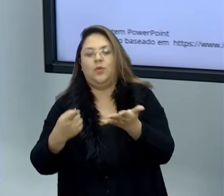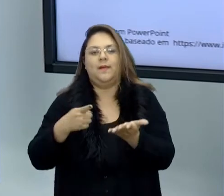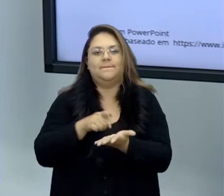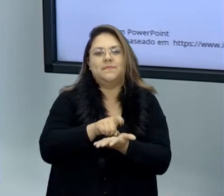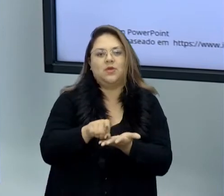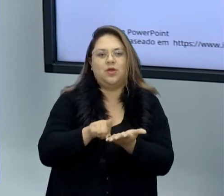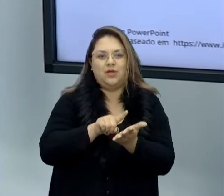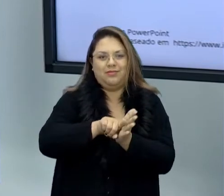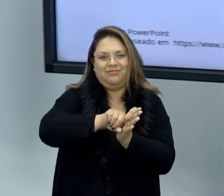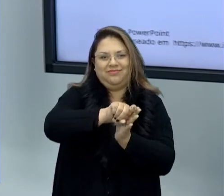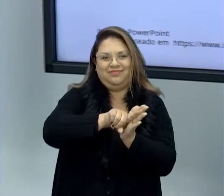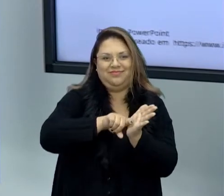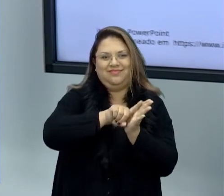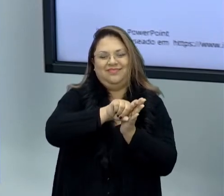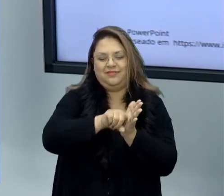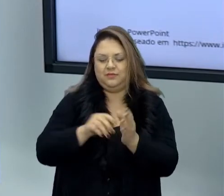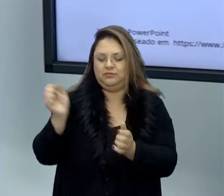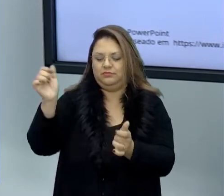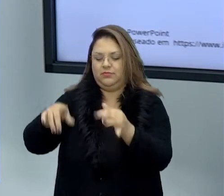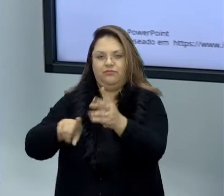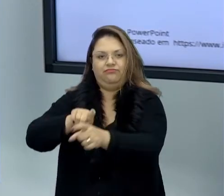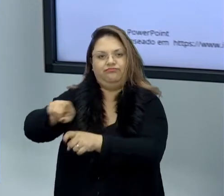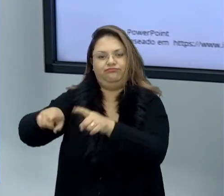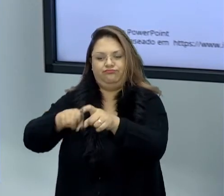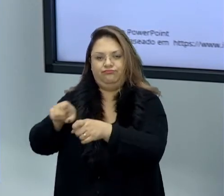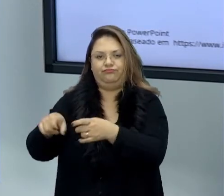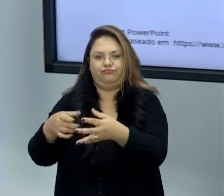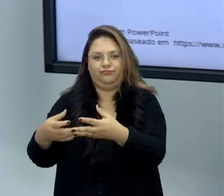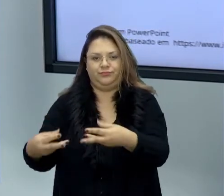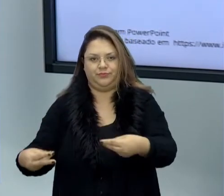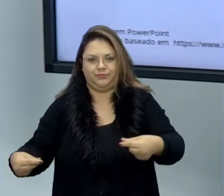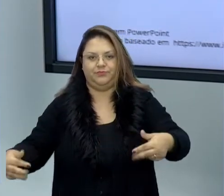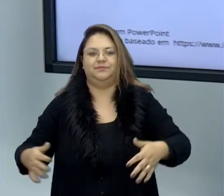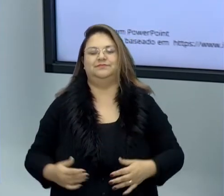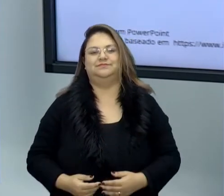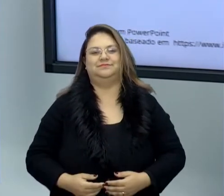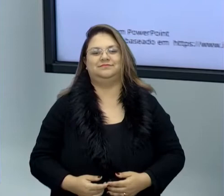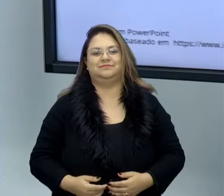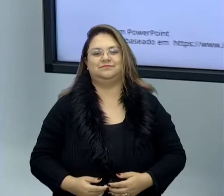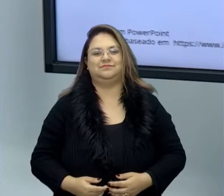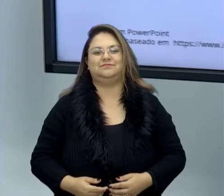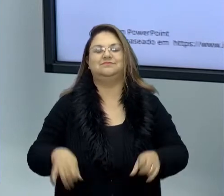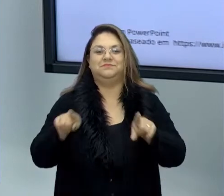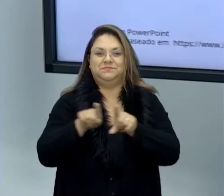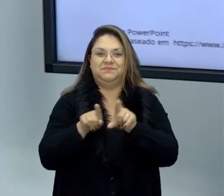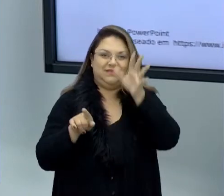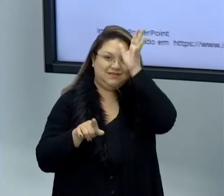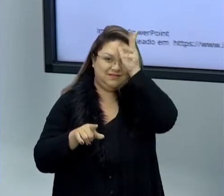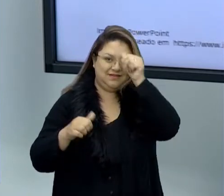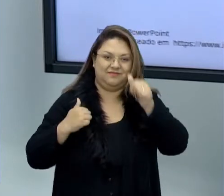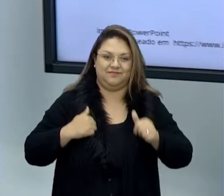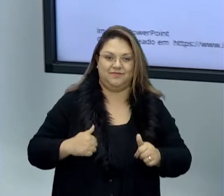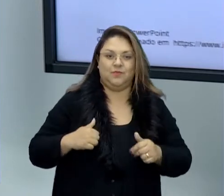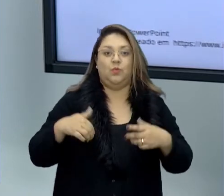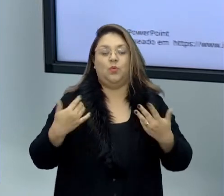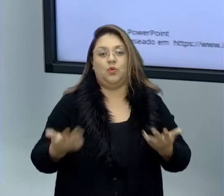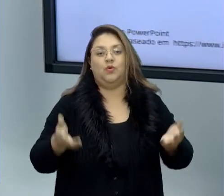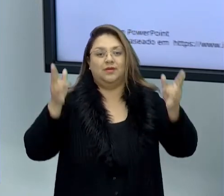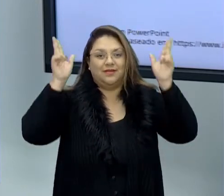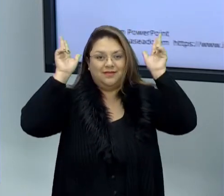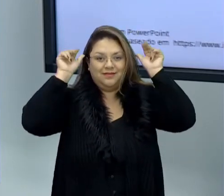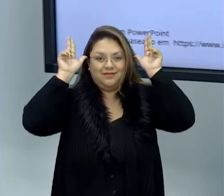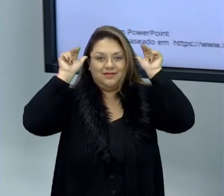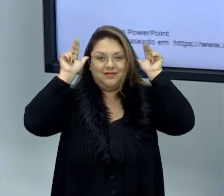para reaproveitar esses fezes de animais, não só de galinhas, você pode aproveitar também principalmente de